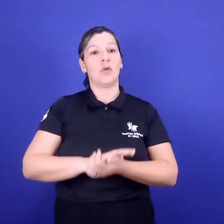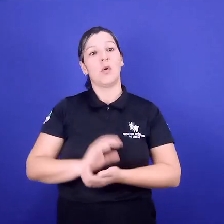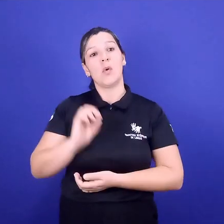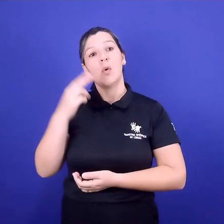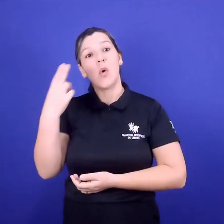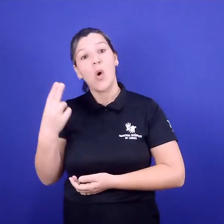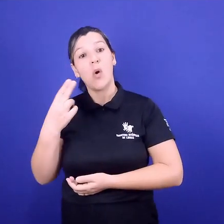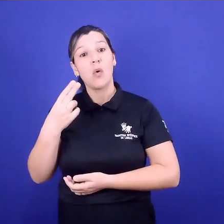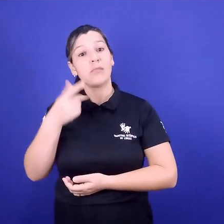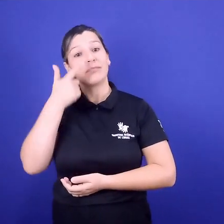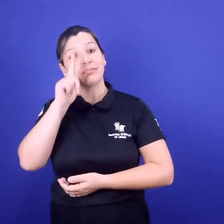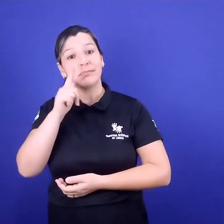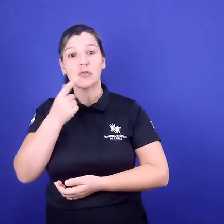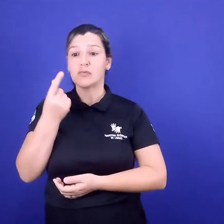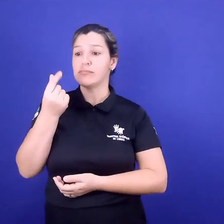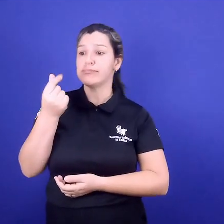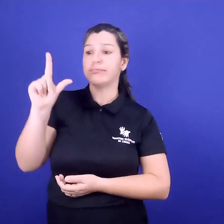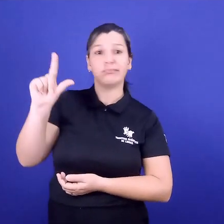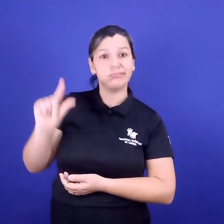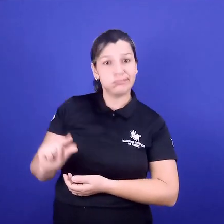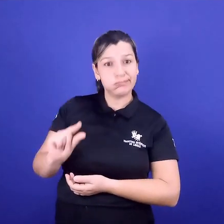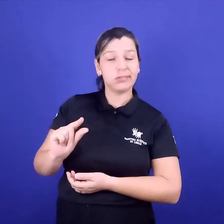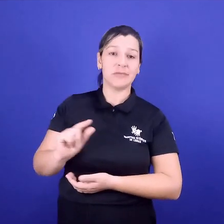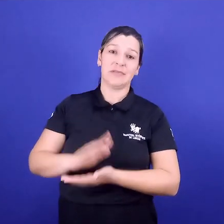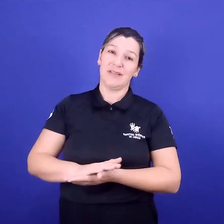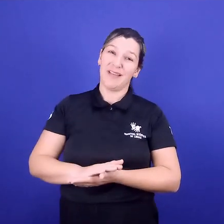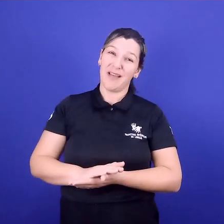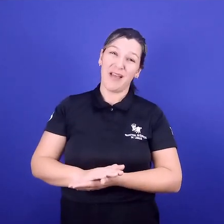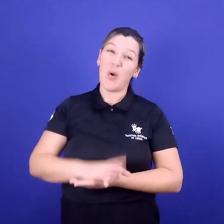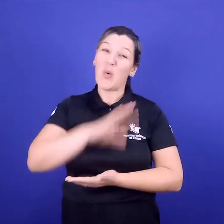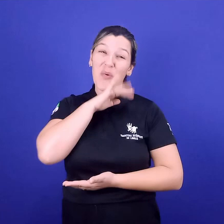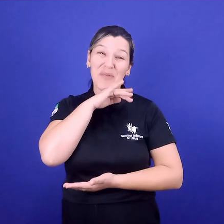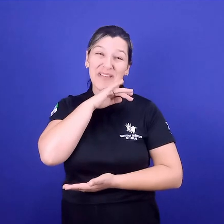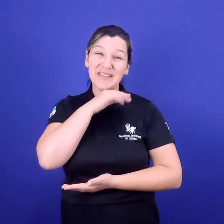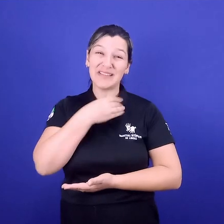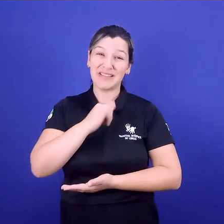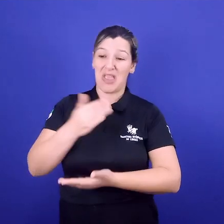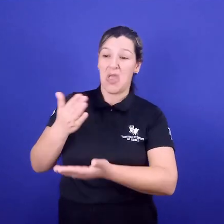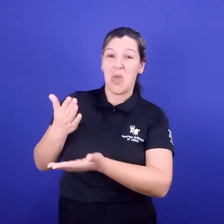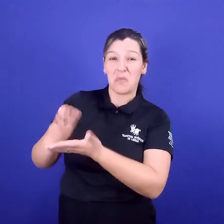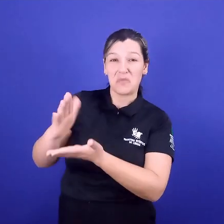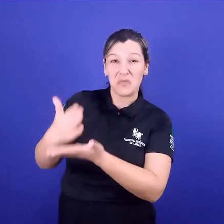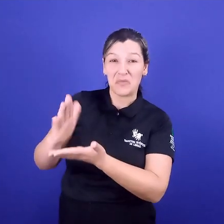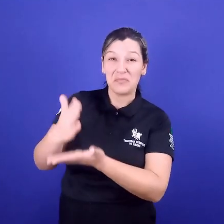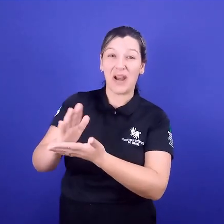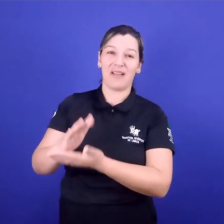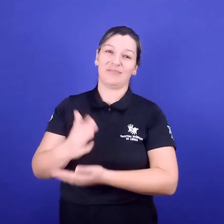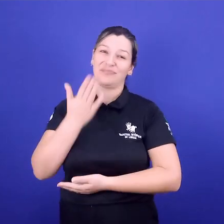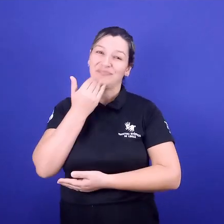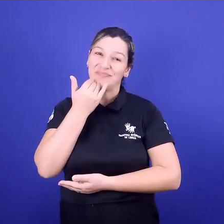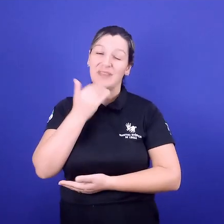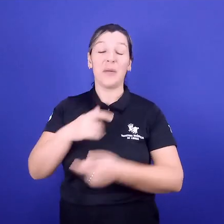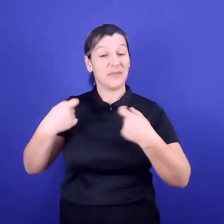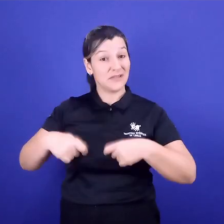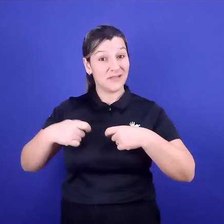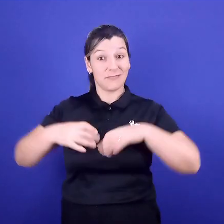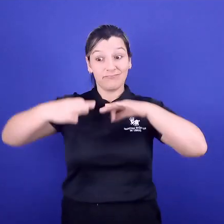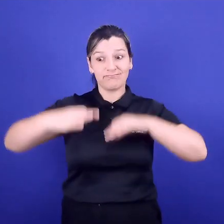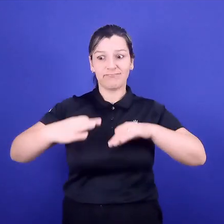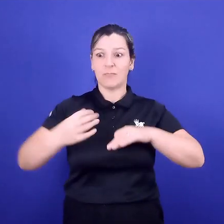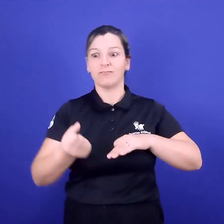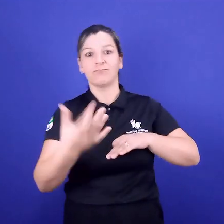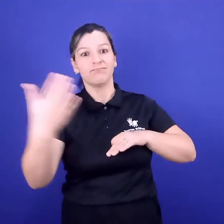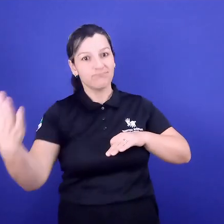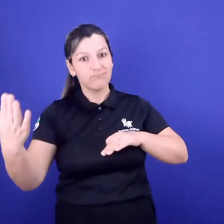ter cobrado e ter feito um preço melhor. Então, errar para mais também é problemático. A gente tem que adequar e